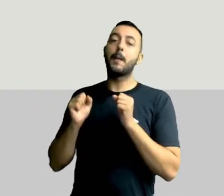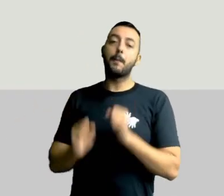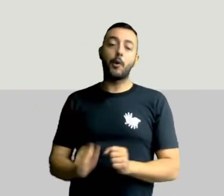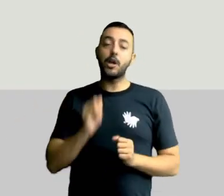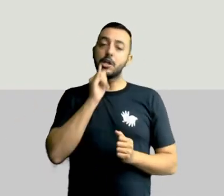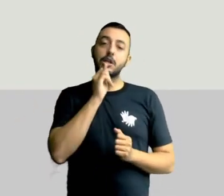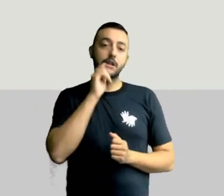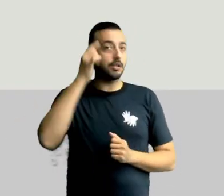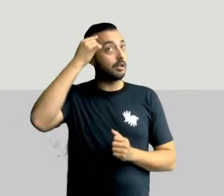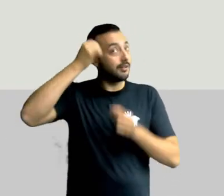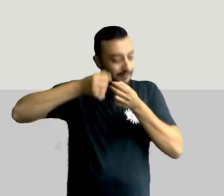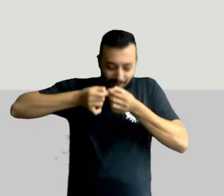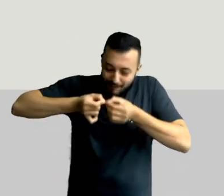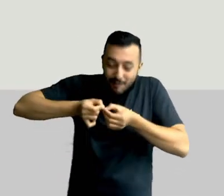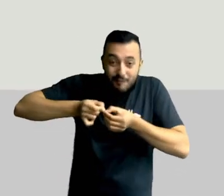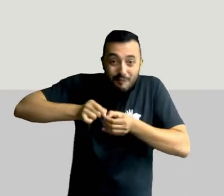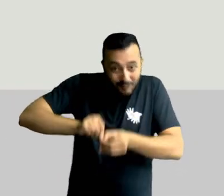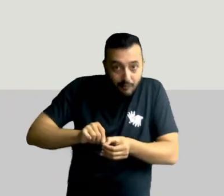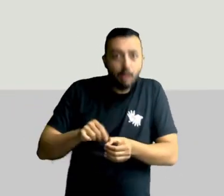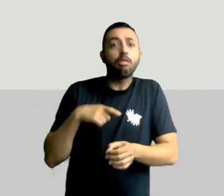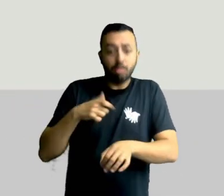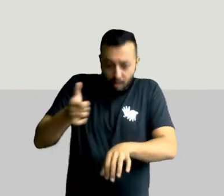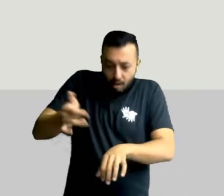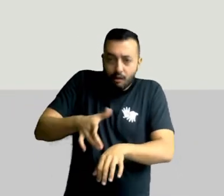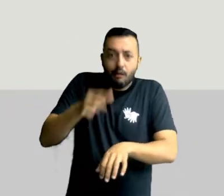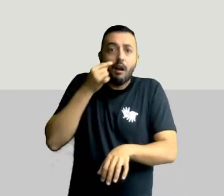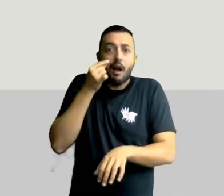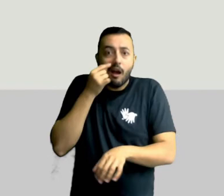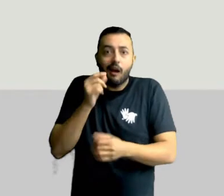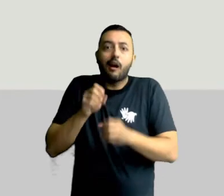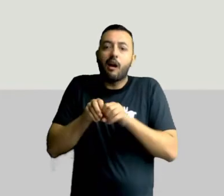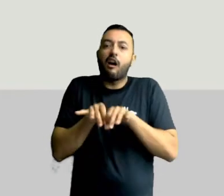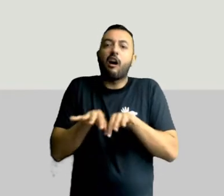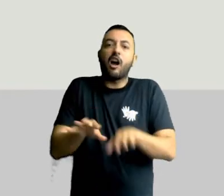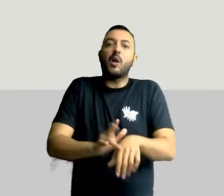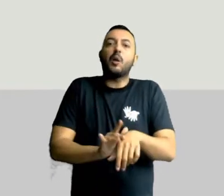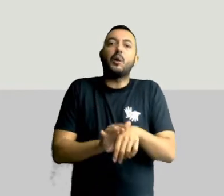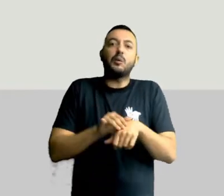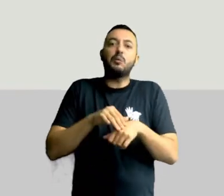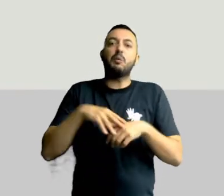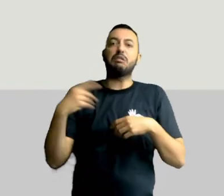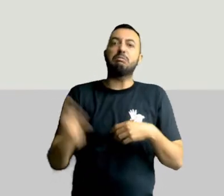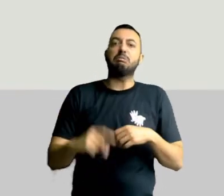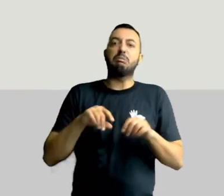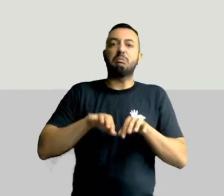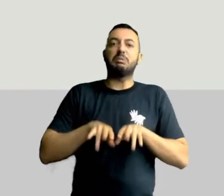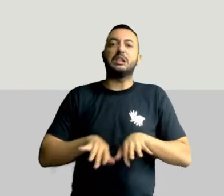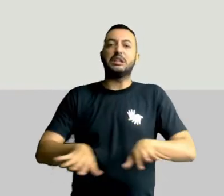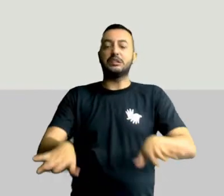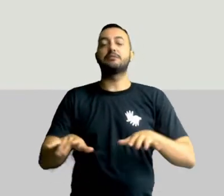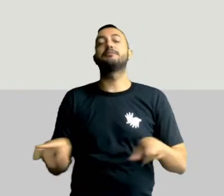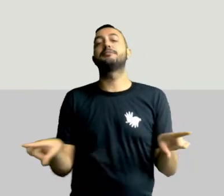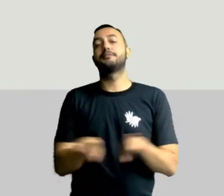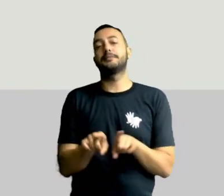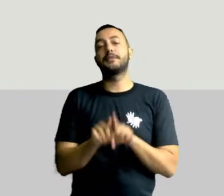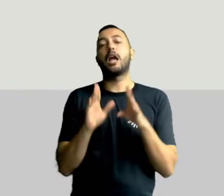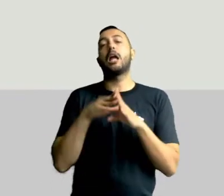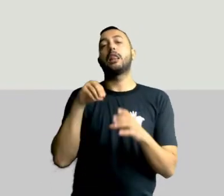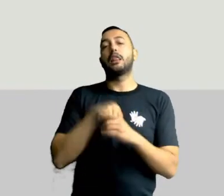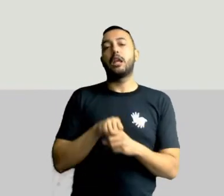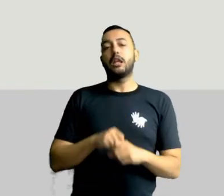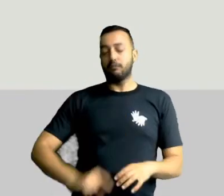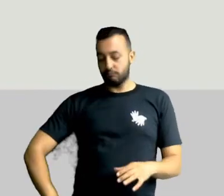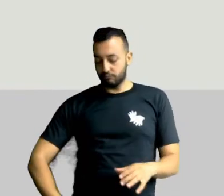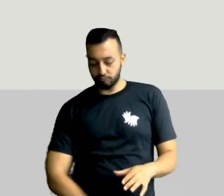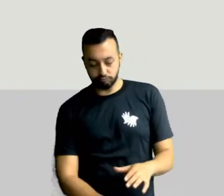piolho, que pode causar a peste bubônica. Então, esse tipo de roedor, ele vive também dentro de casa, gosta de